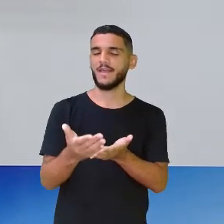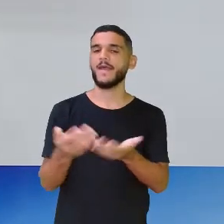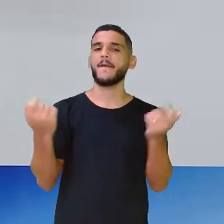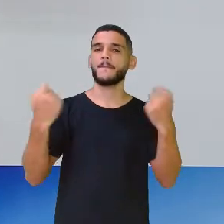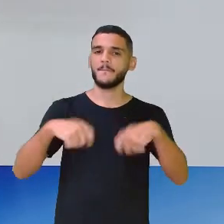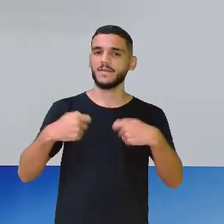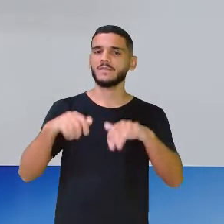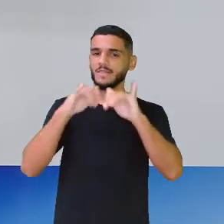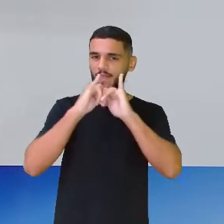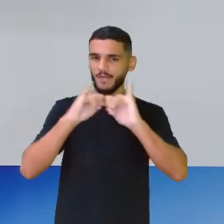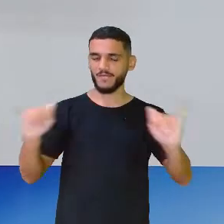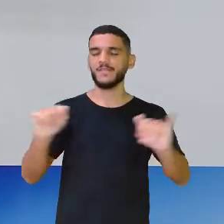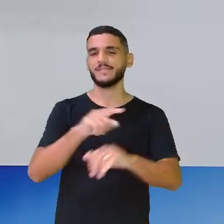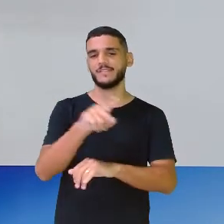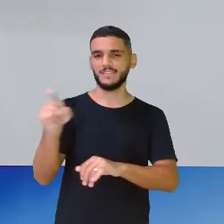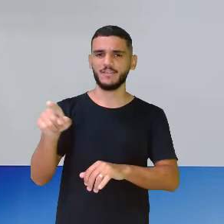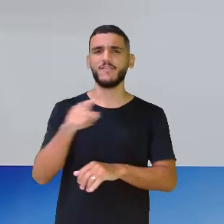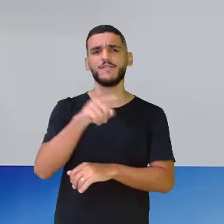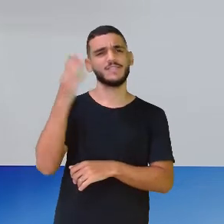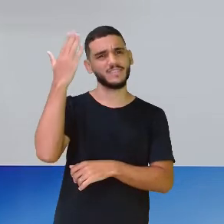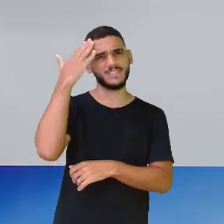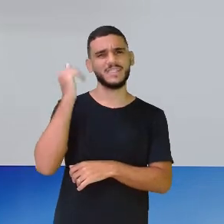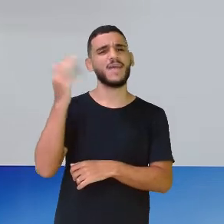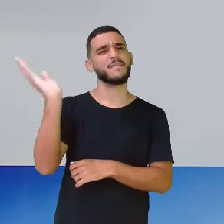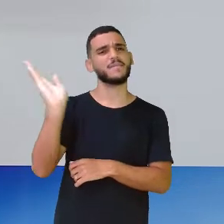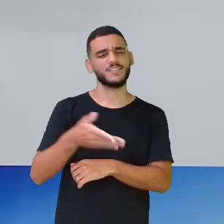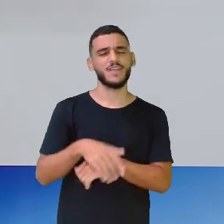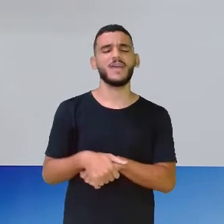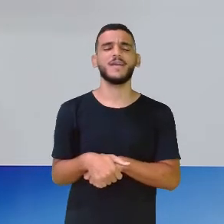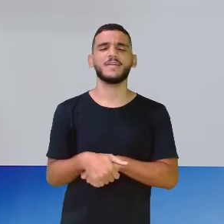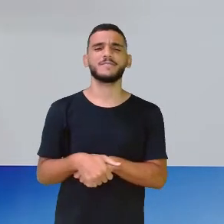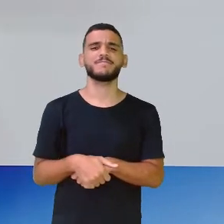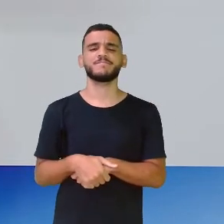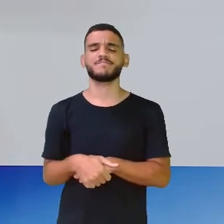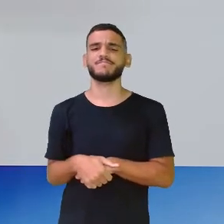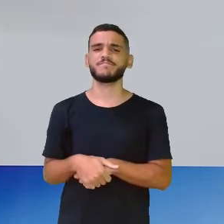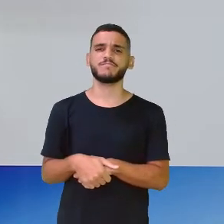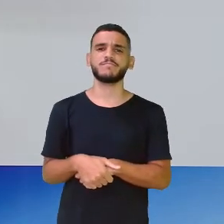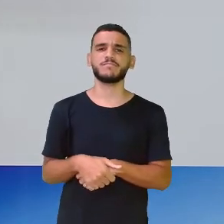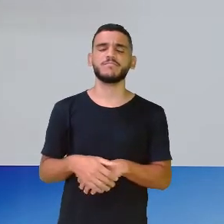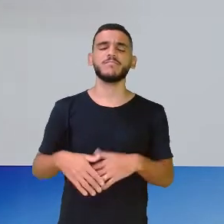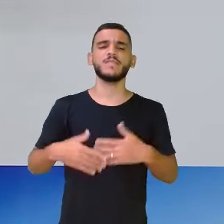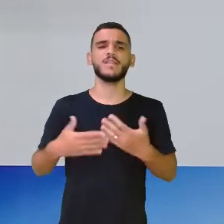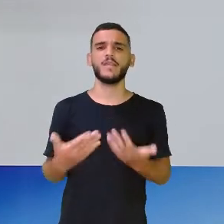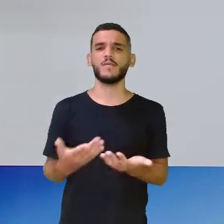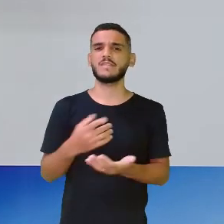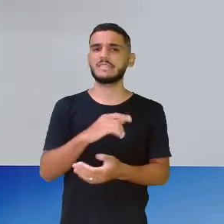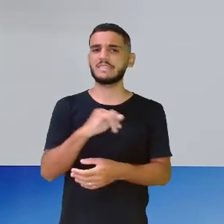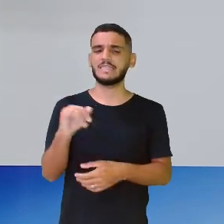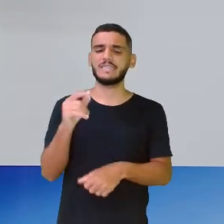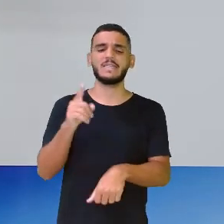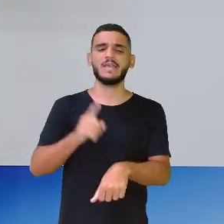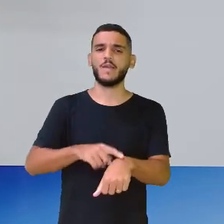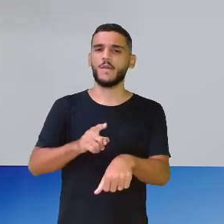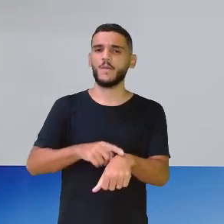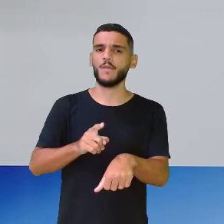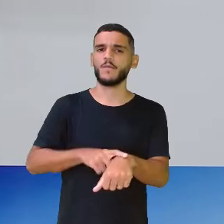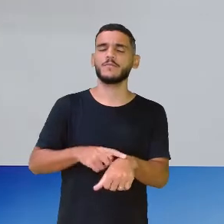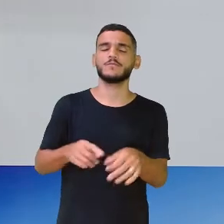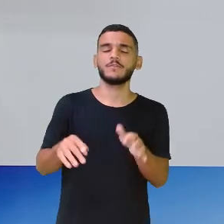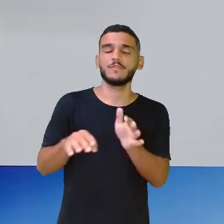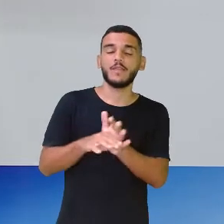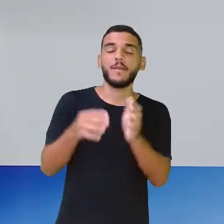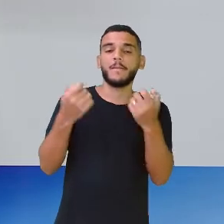Aqueles recadinhos que vocês já sabem, aqueles recadinhos que vocês já conhecem, mas quem está chegando agora precisa ouvir,